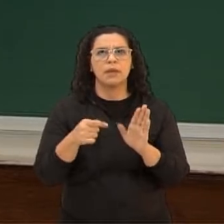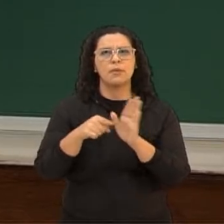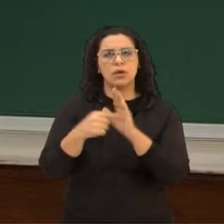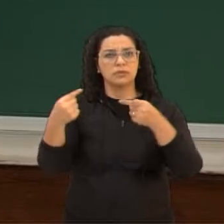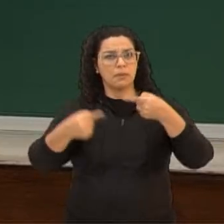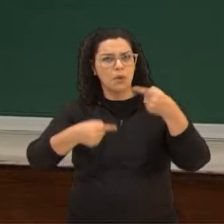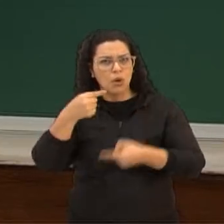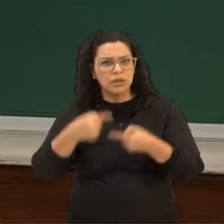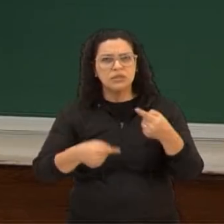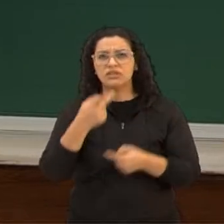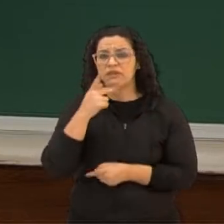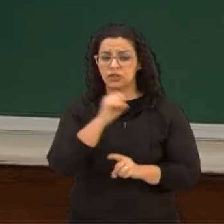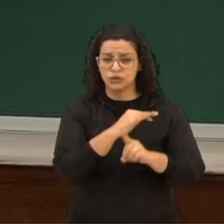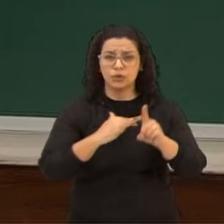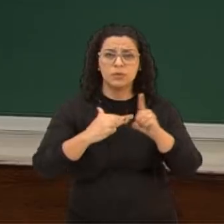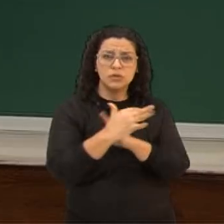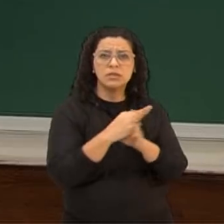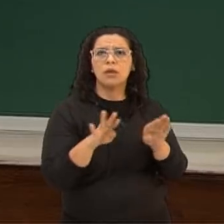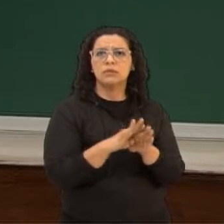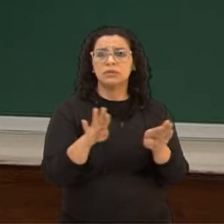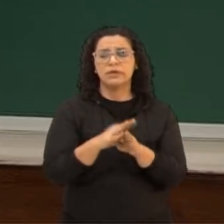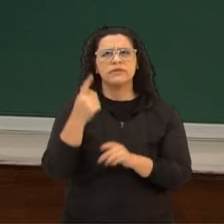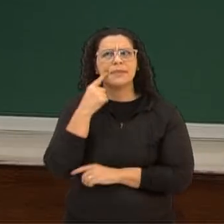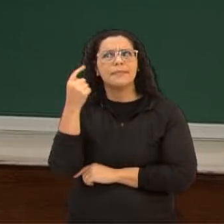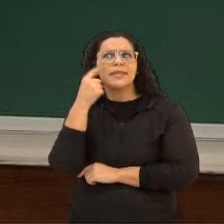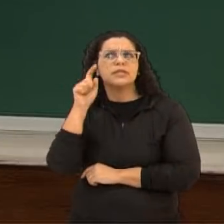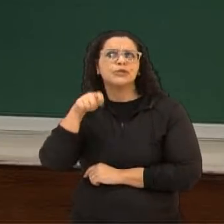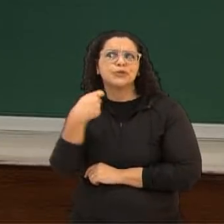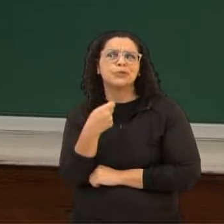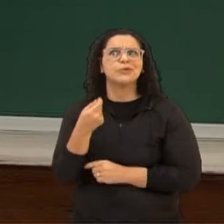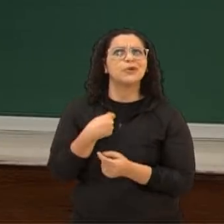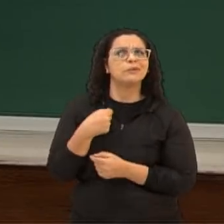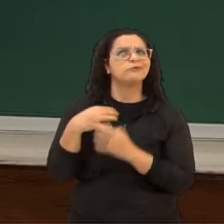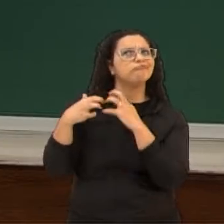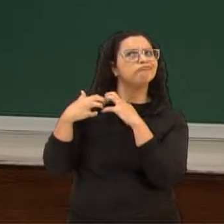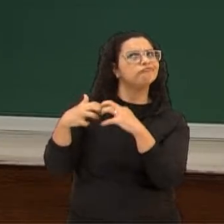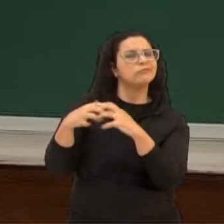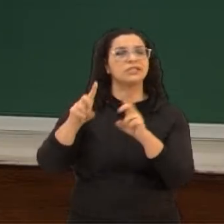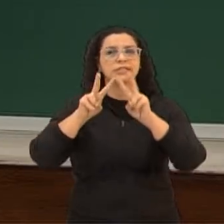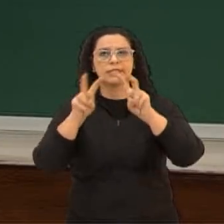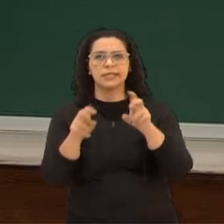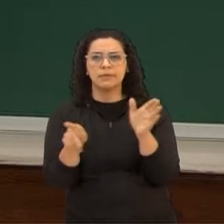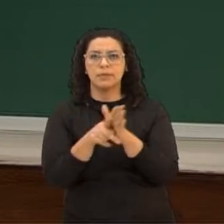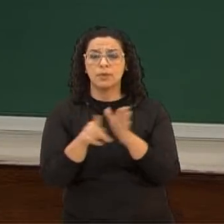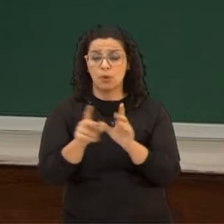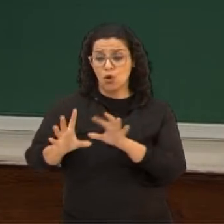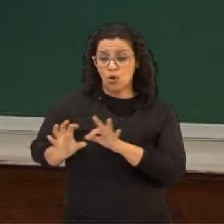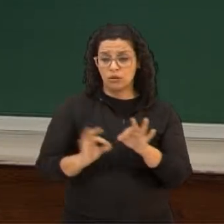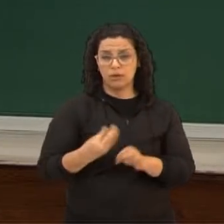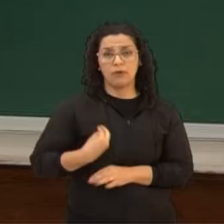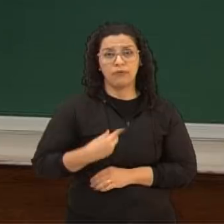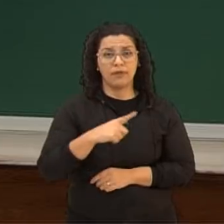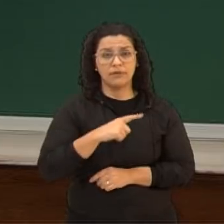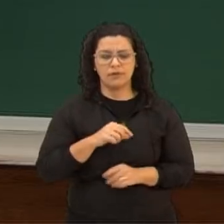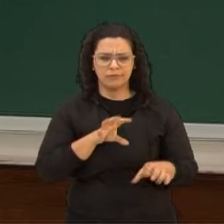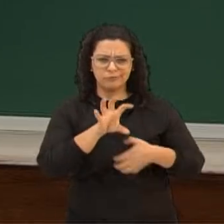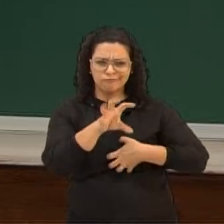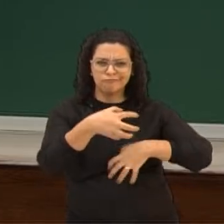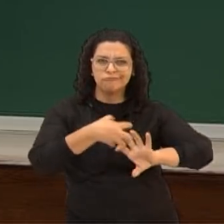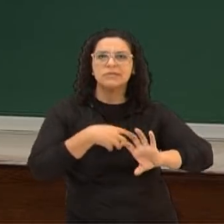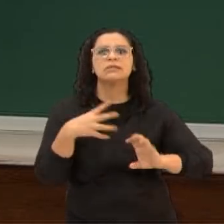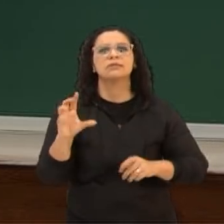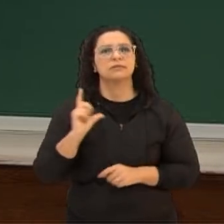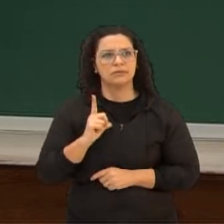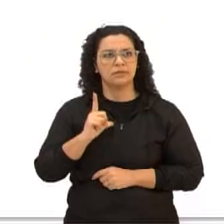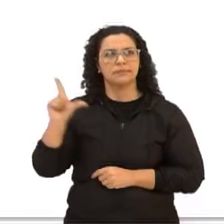questões políticas, ele entra para questões sociais, ele vai para fazer você pensar, e são sempre temáticas que estão dentro do teu contexto, tá? Você se identifica com ela,